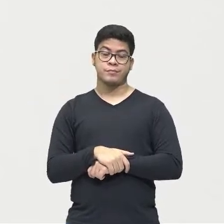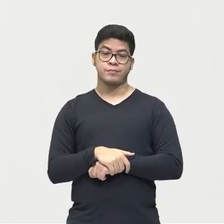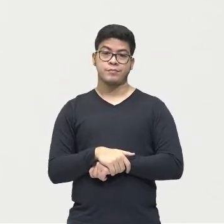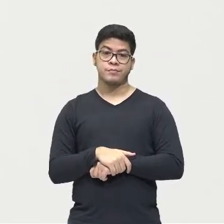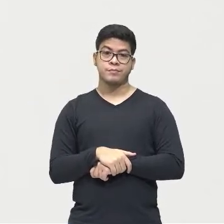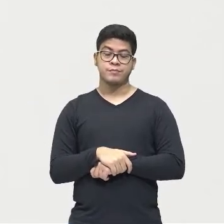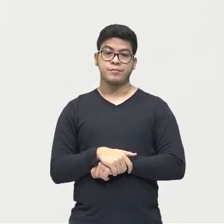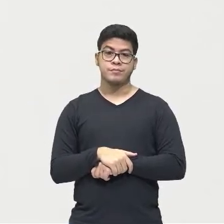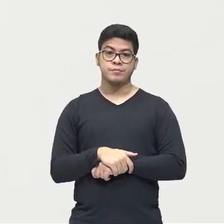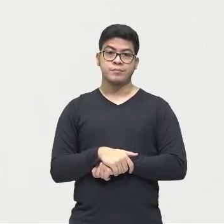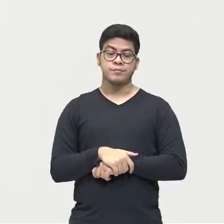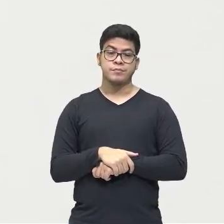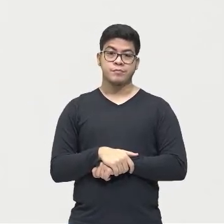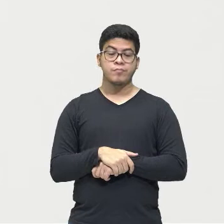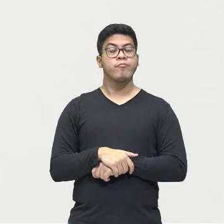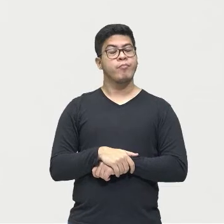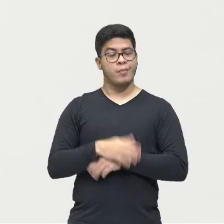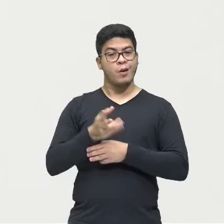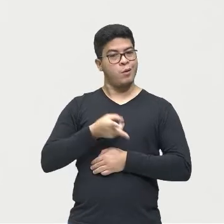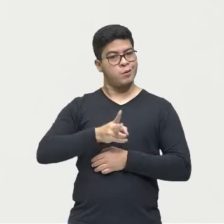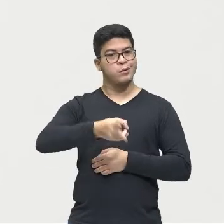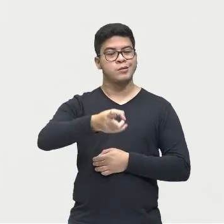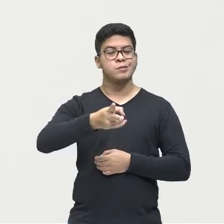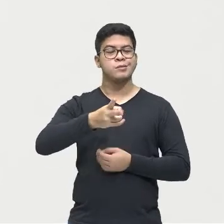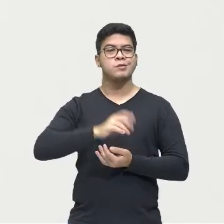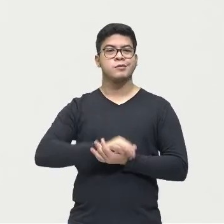Correto? Muito bem.